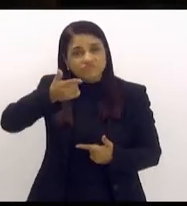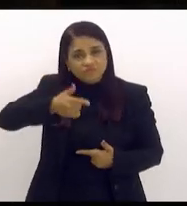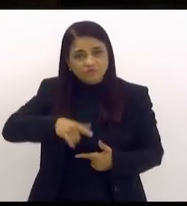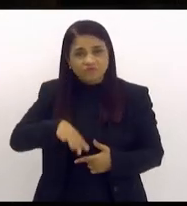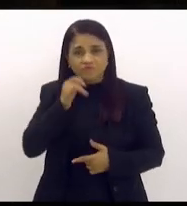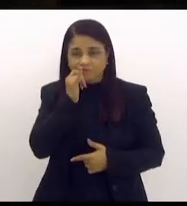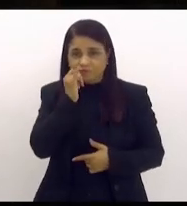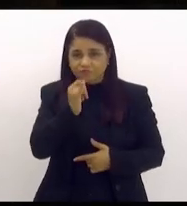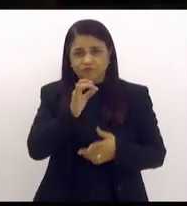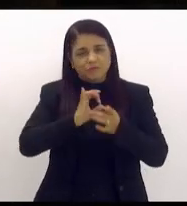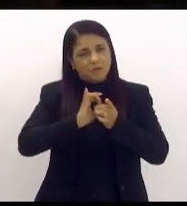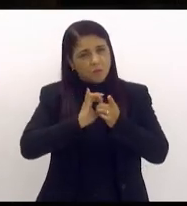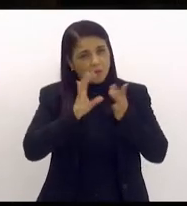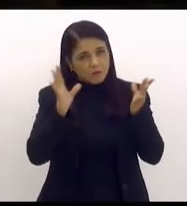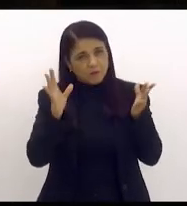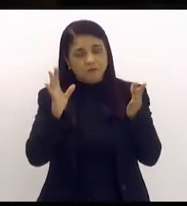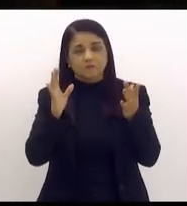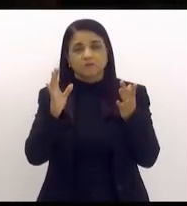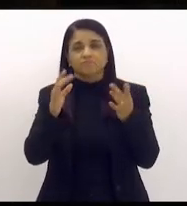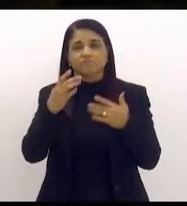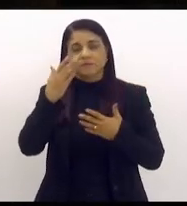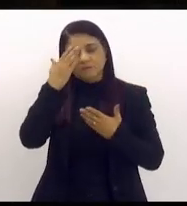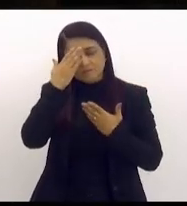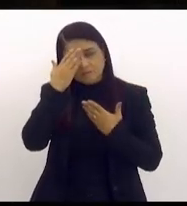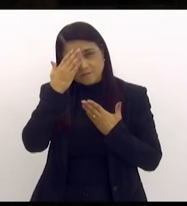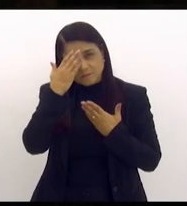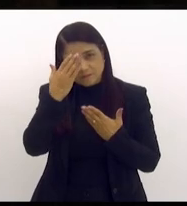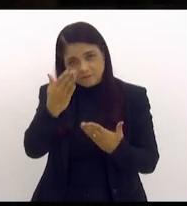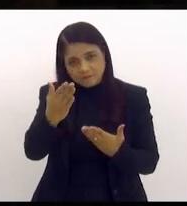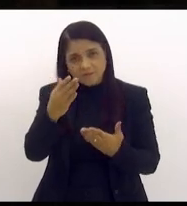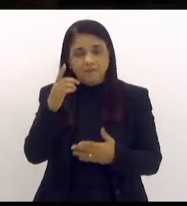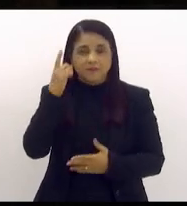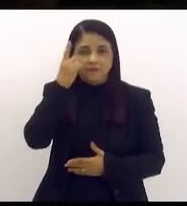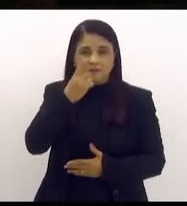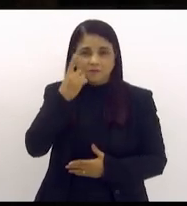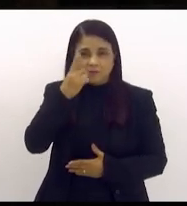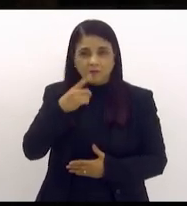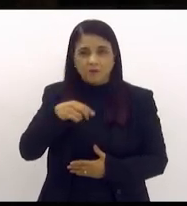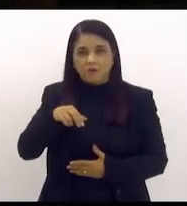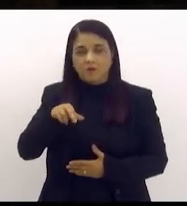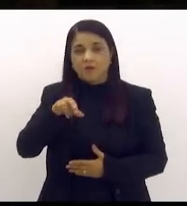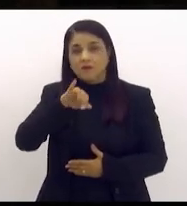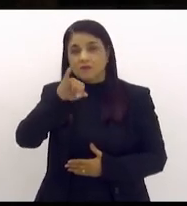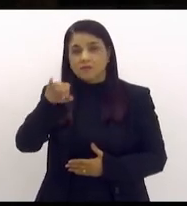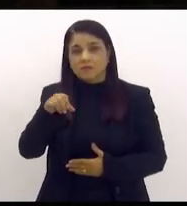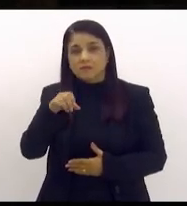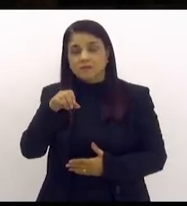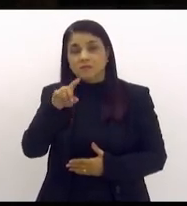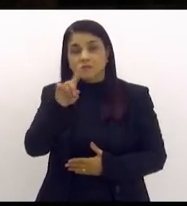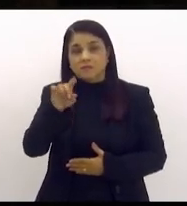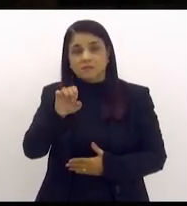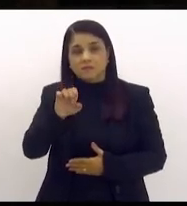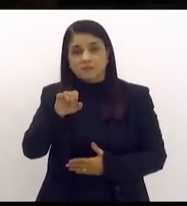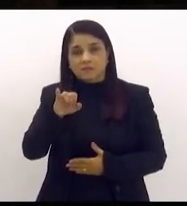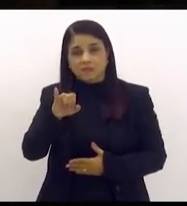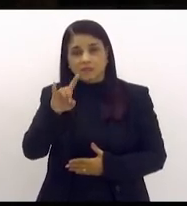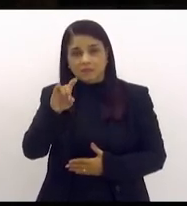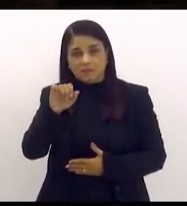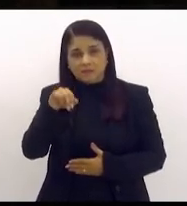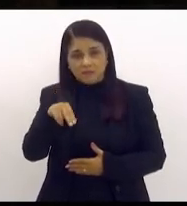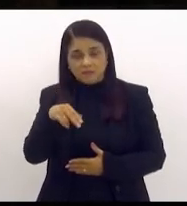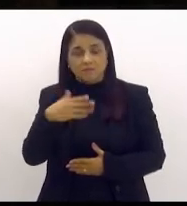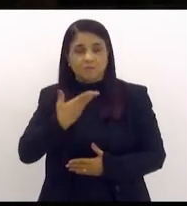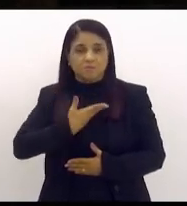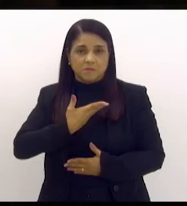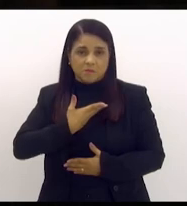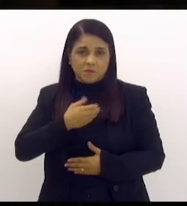maneira democrática agradecer a deputada Rosângela zeidan minha colega de